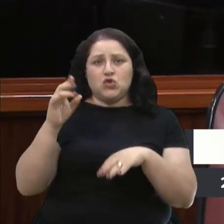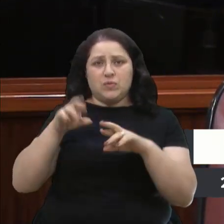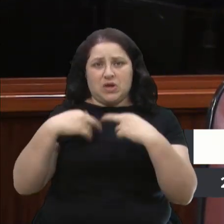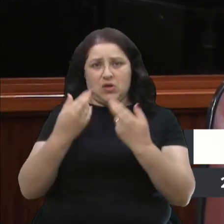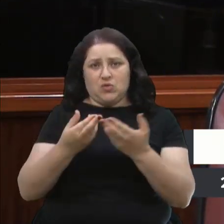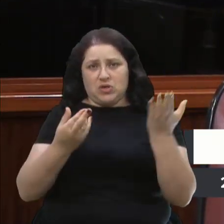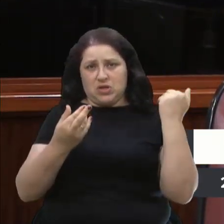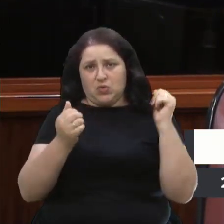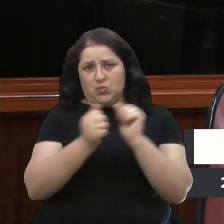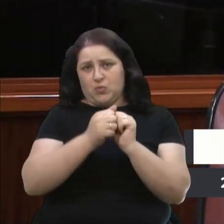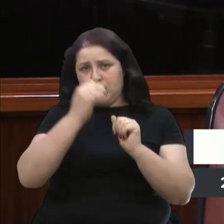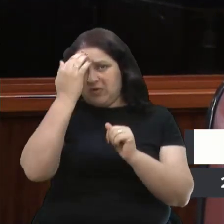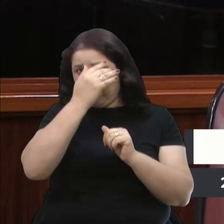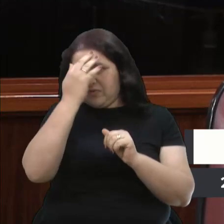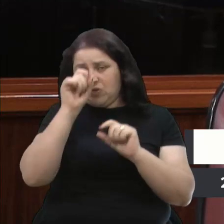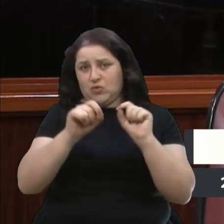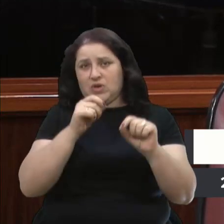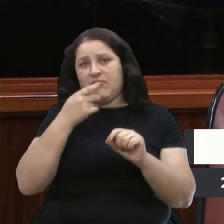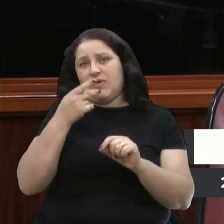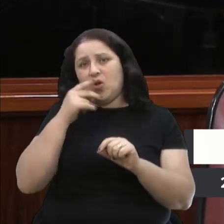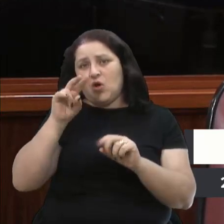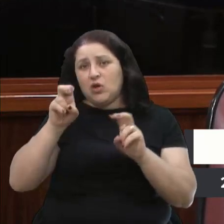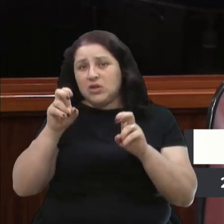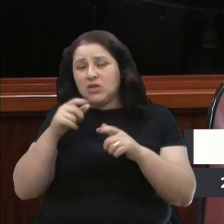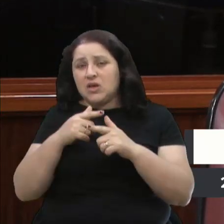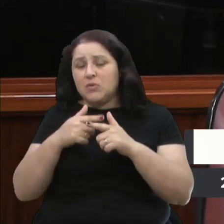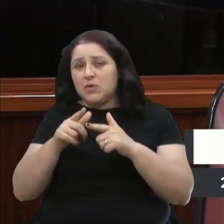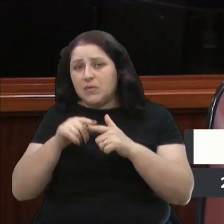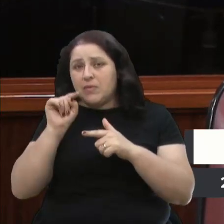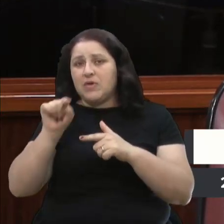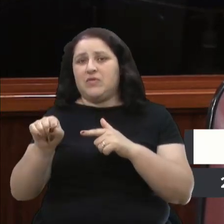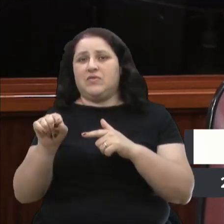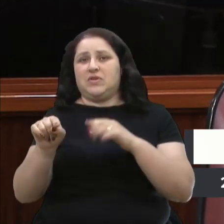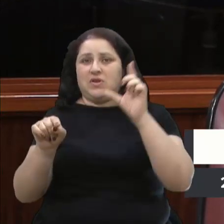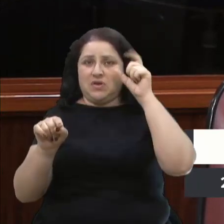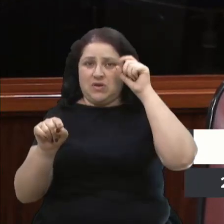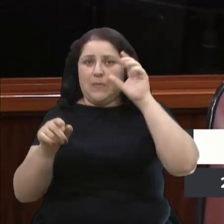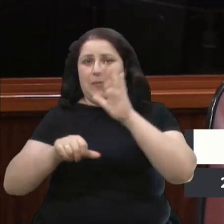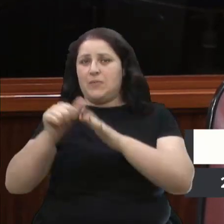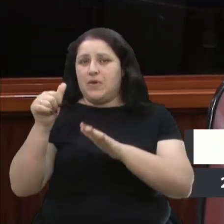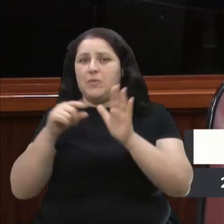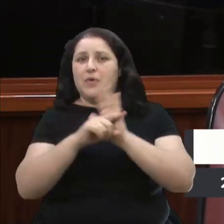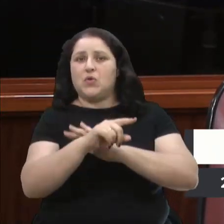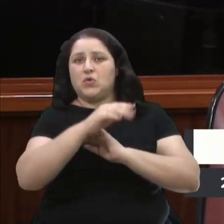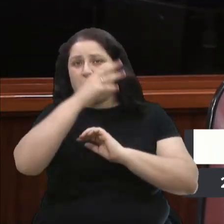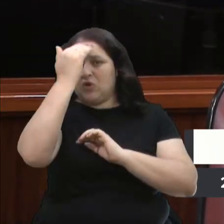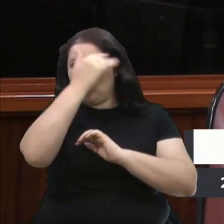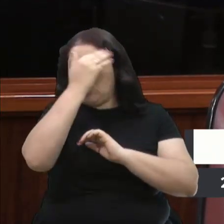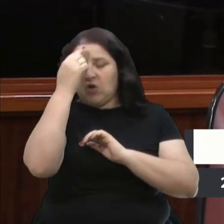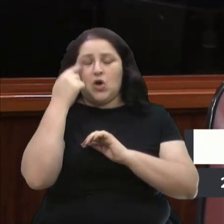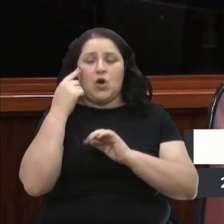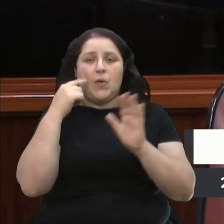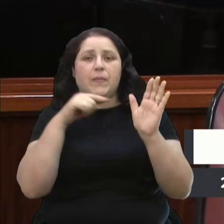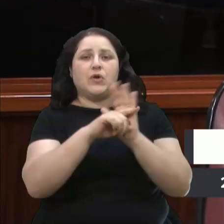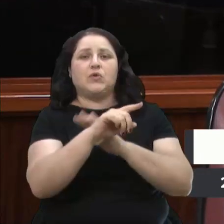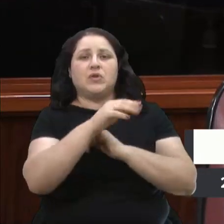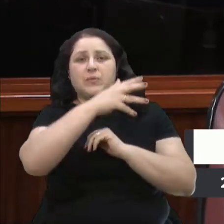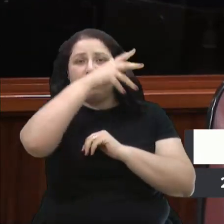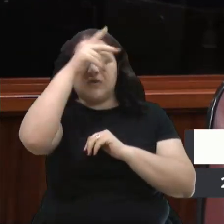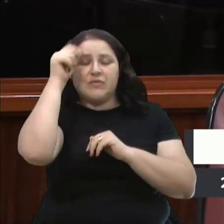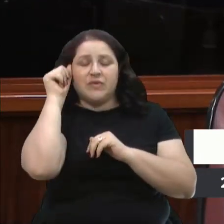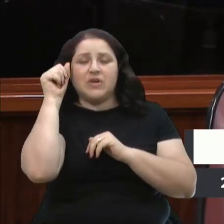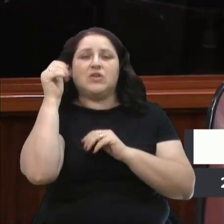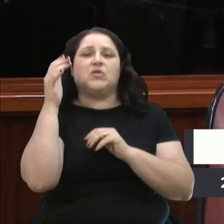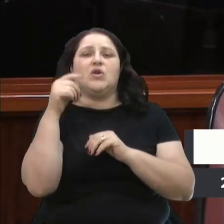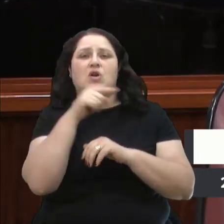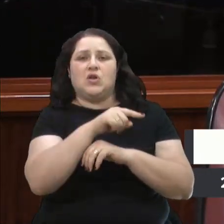prefeito, quem levantou essa lebre foi o senhor. O senhor foi a primeira pessoa que perguntou ao prefeito Adiló: caro prefeito,